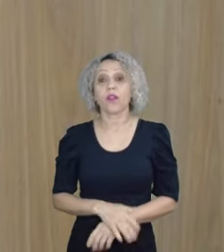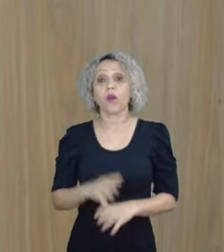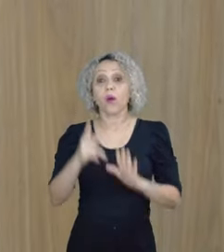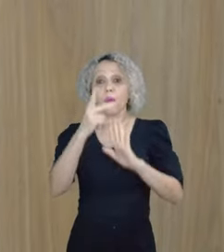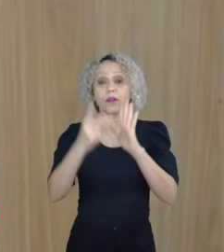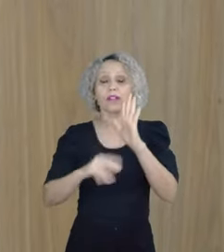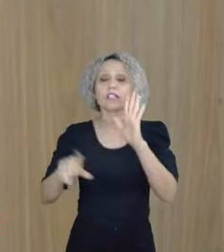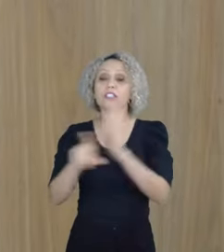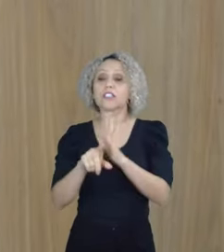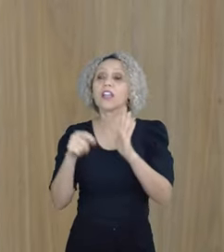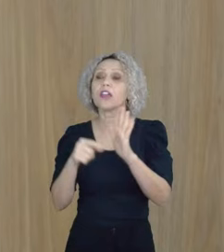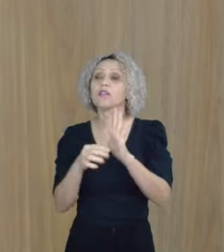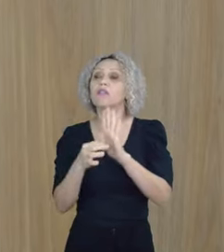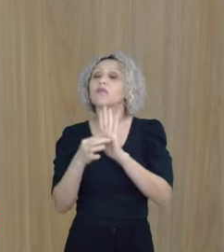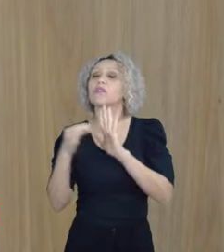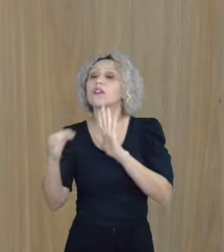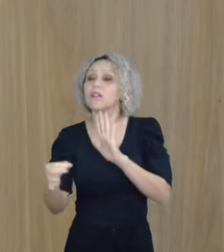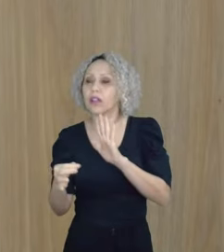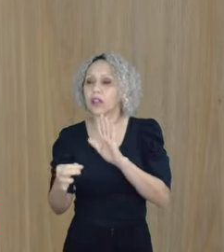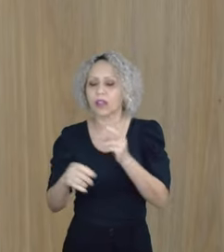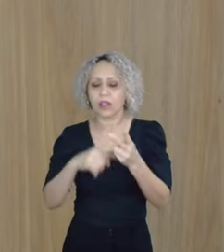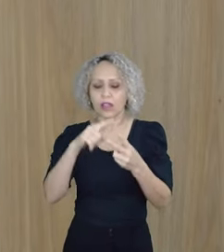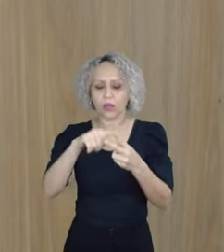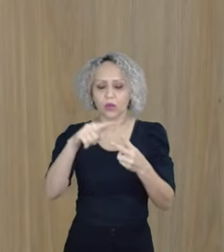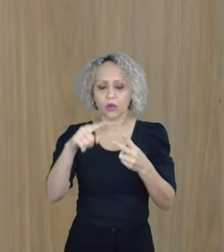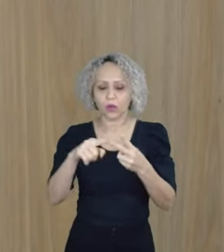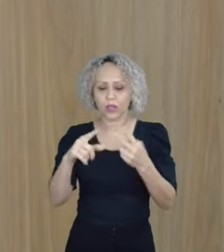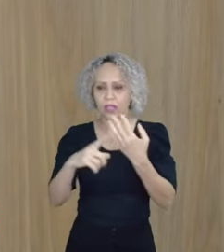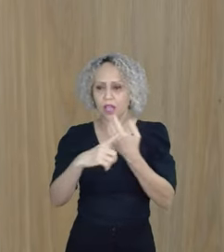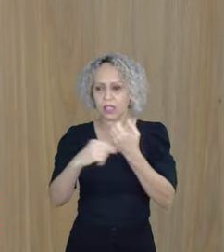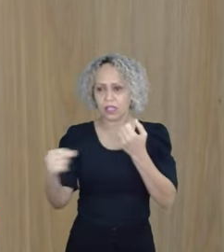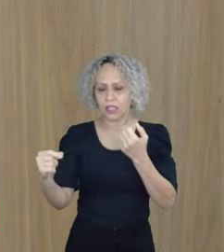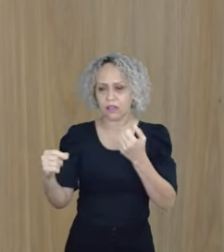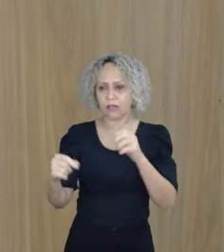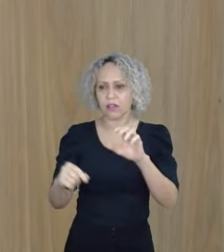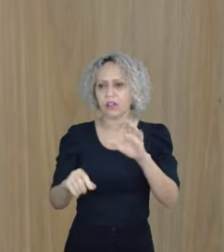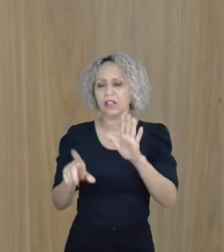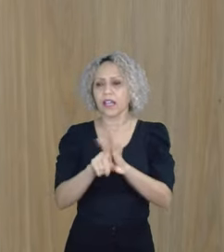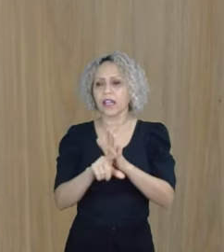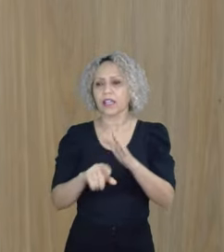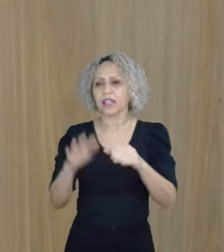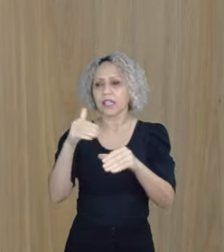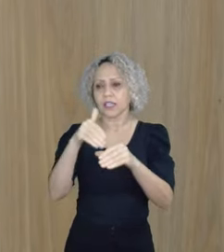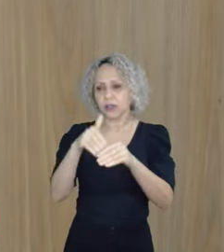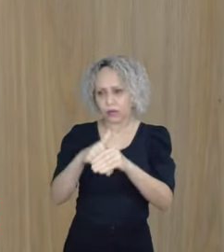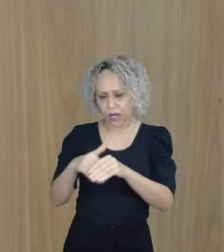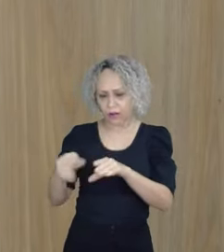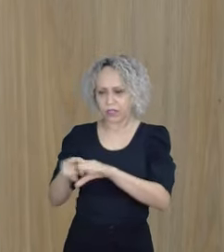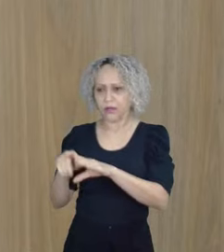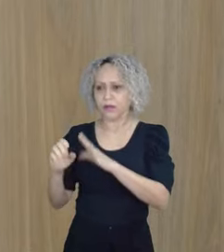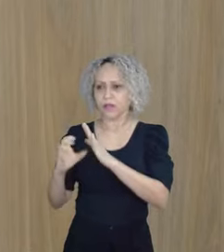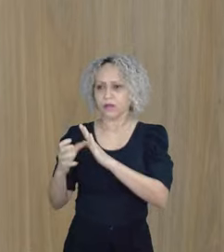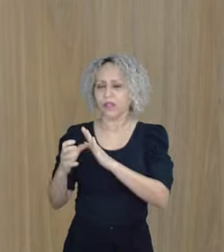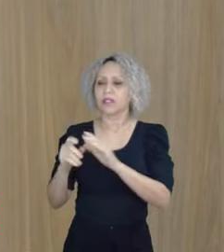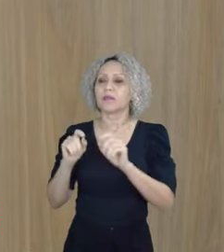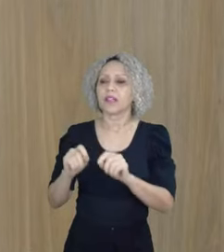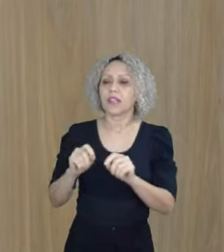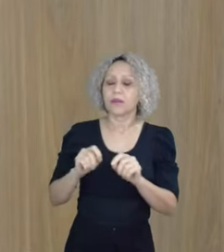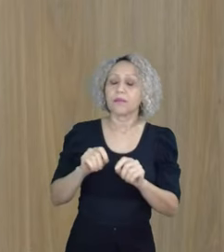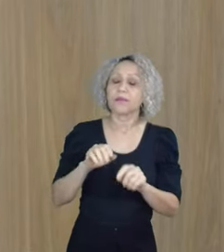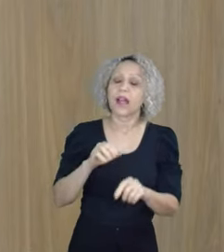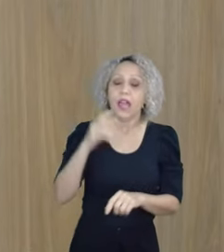Projeto de lei sugere alteração de 2 artigos na lei eleitoral e na lei dos partidos para vetar a mudança de domicílio